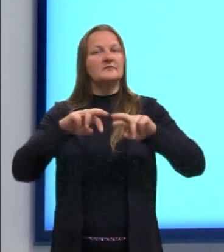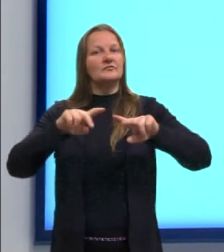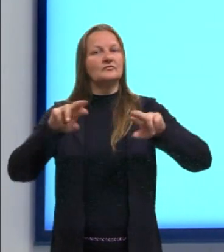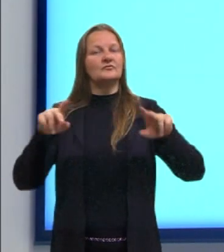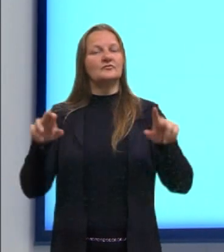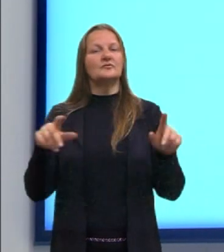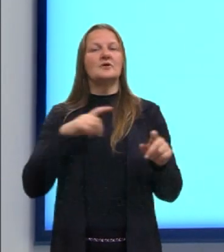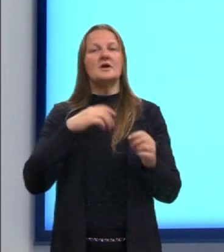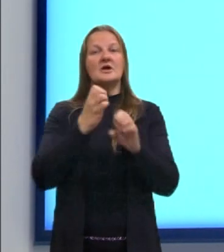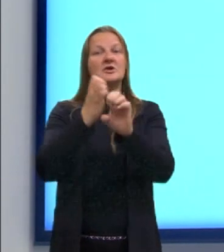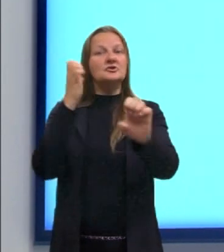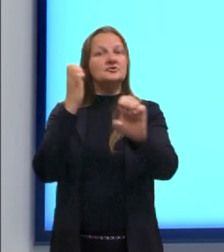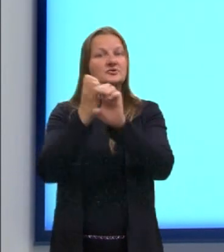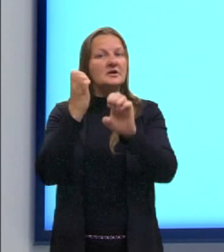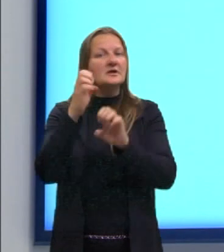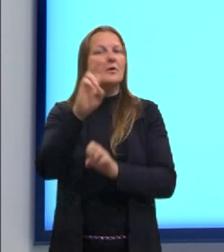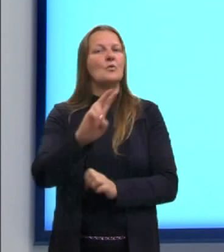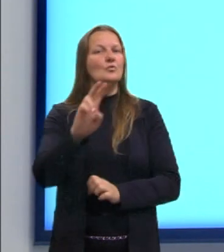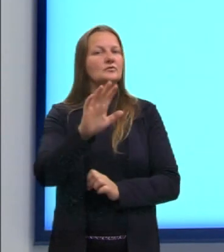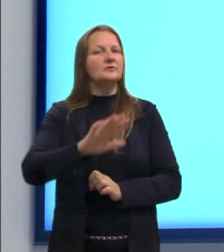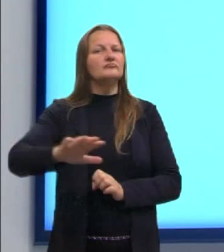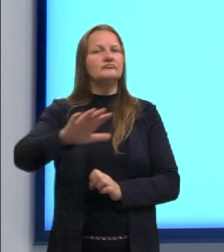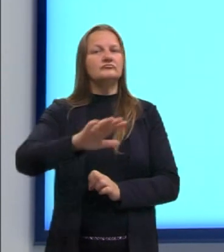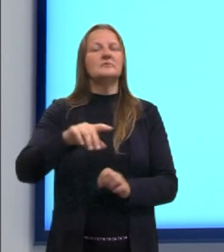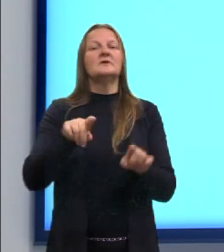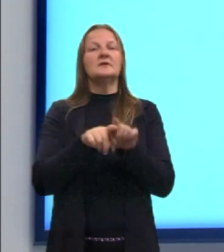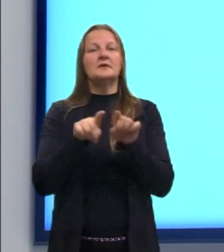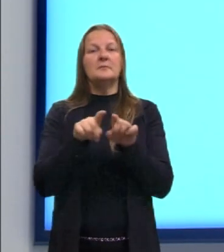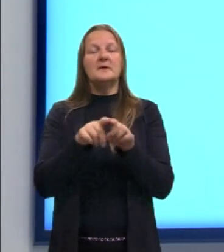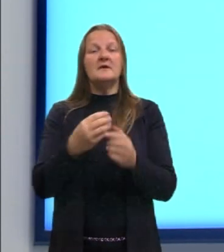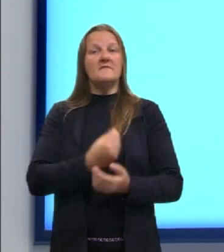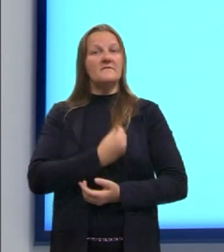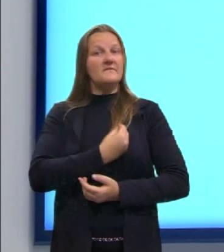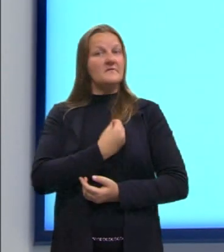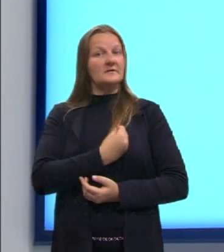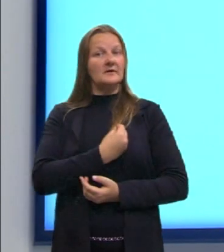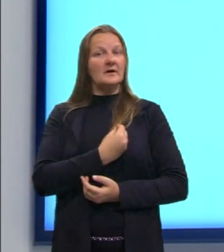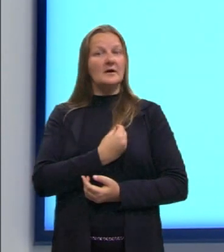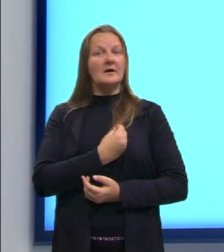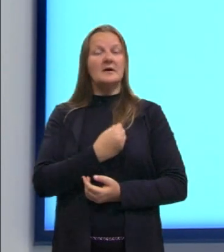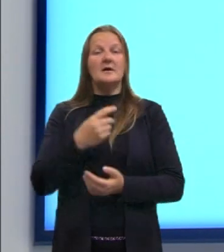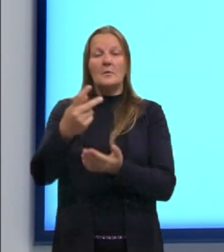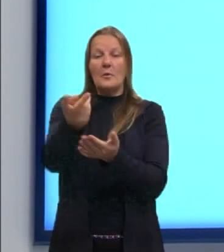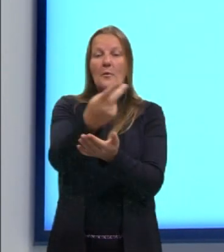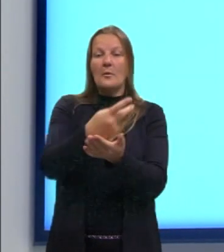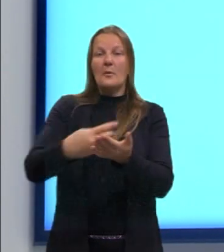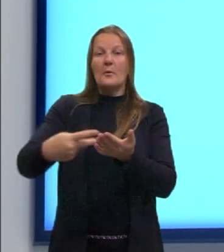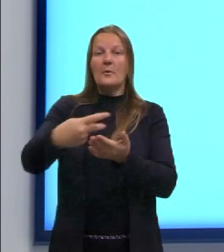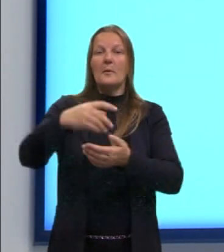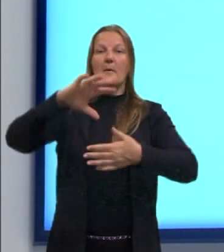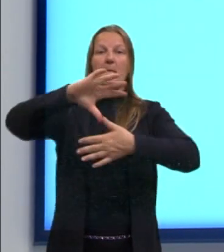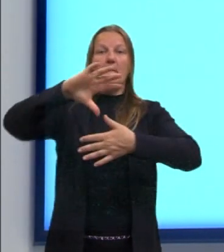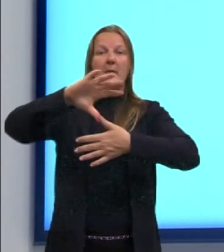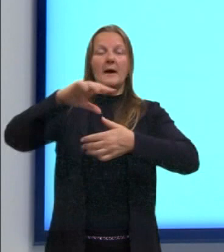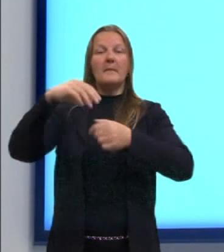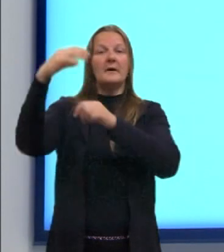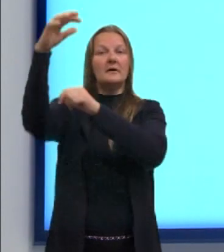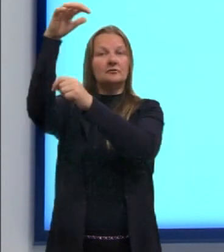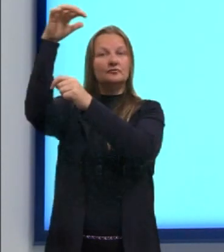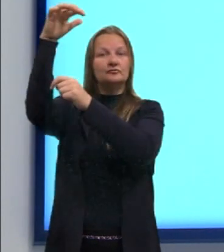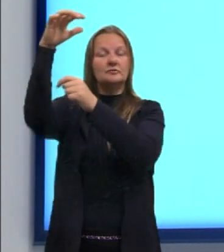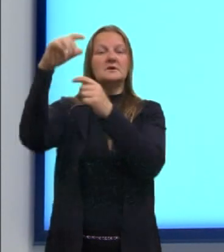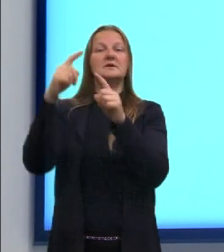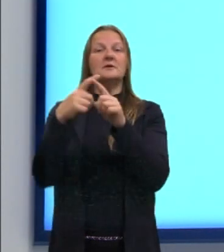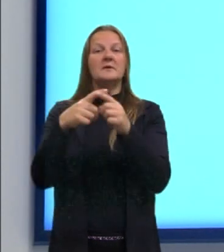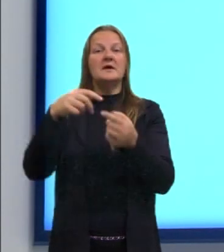diferencial, engenharia e outros campos, ou ainda na vida prática, como nos mapas, satélites e no